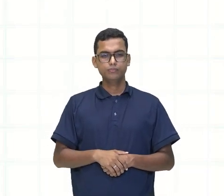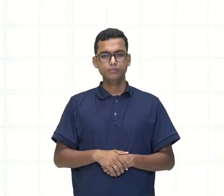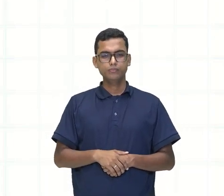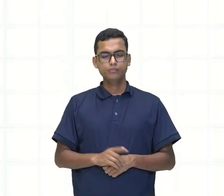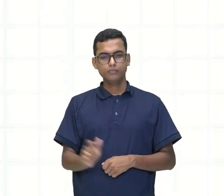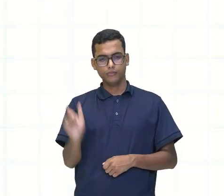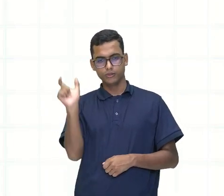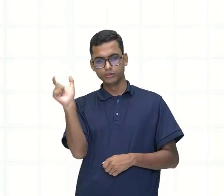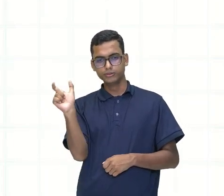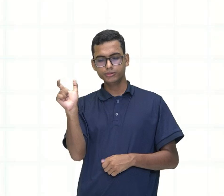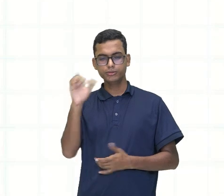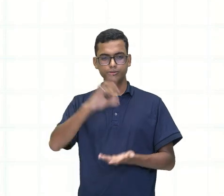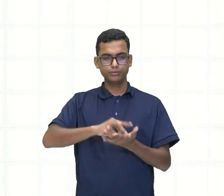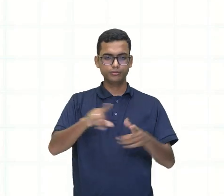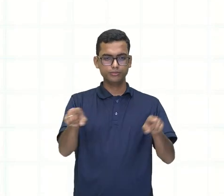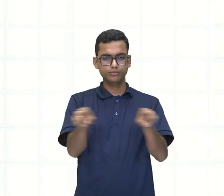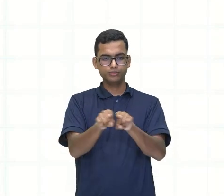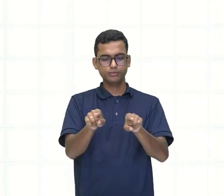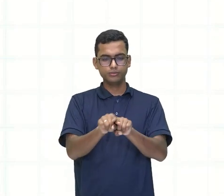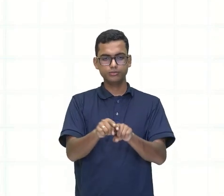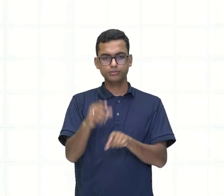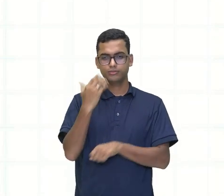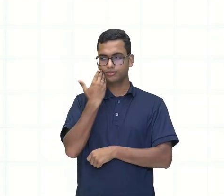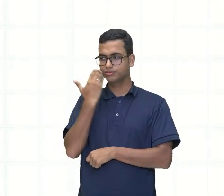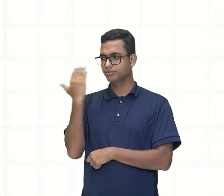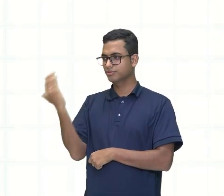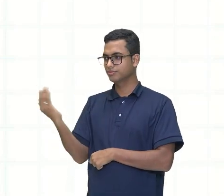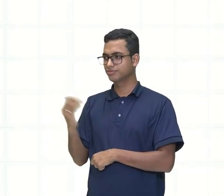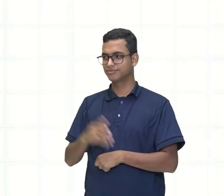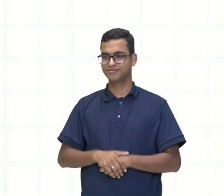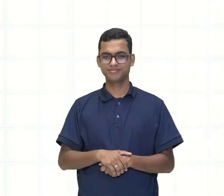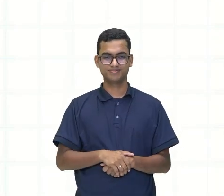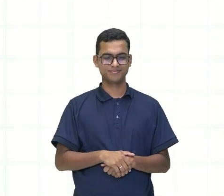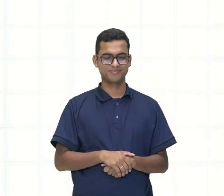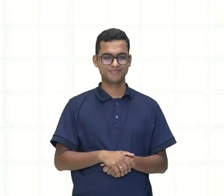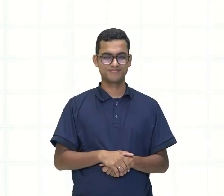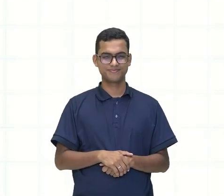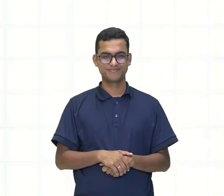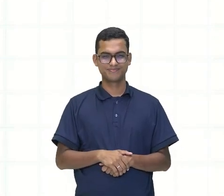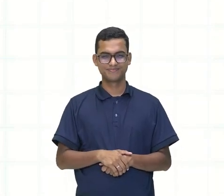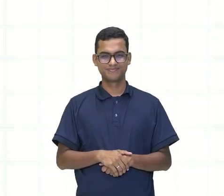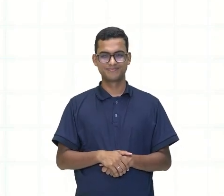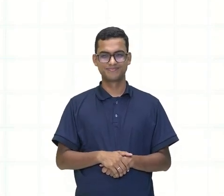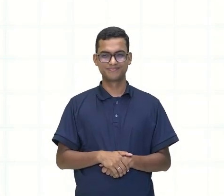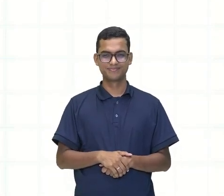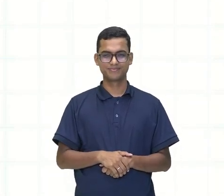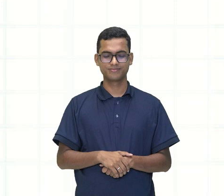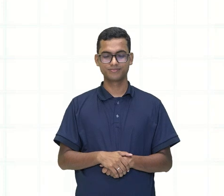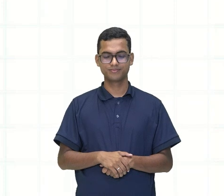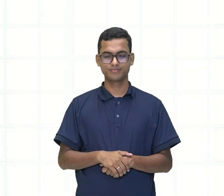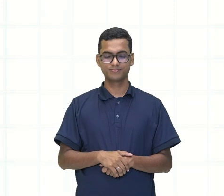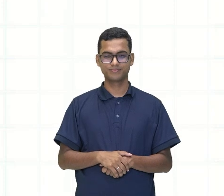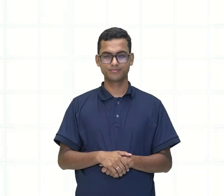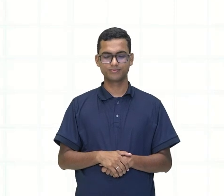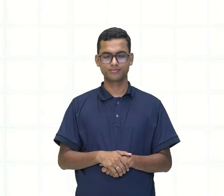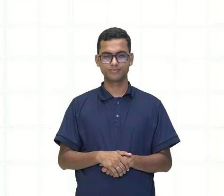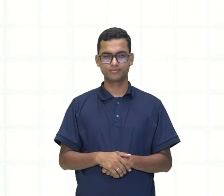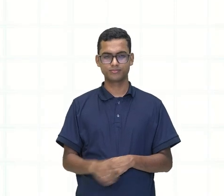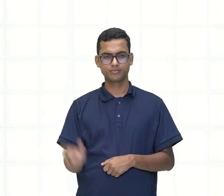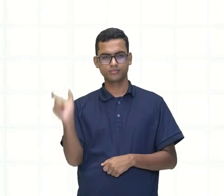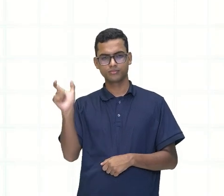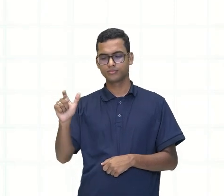last. Last. Last. A palavra last significa passado,